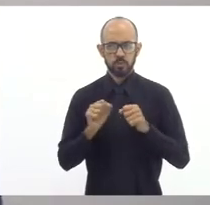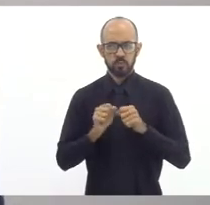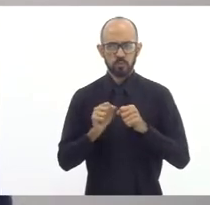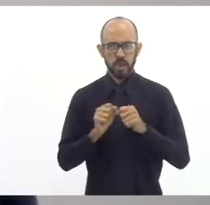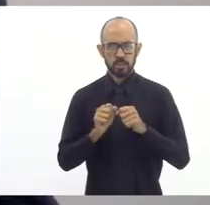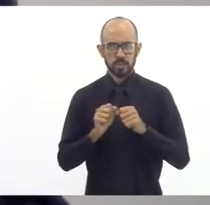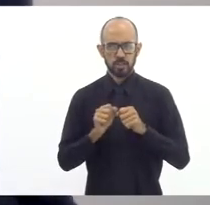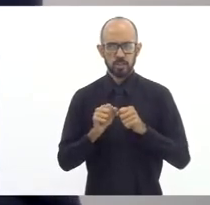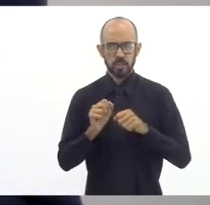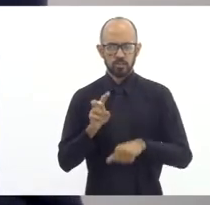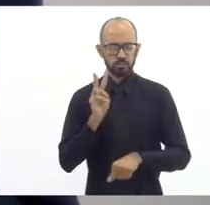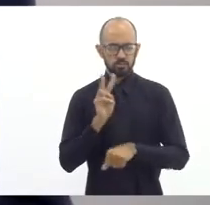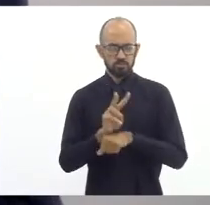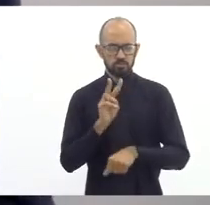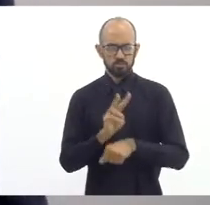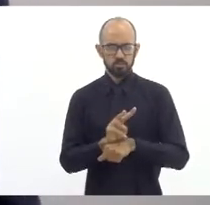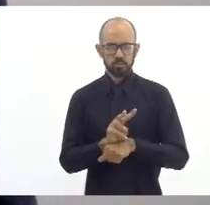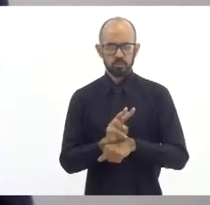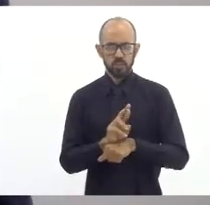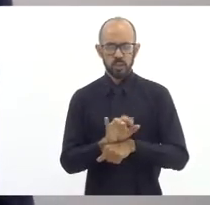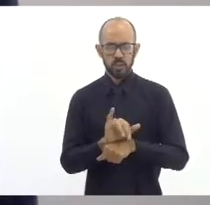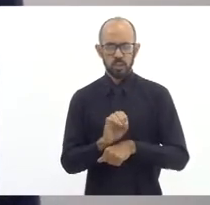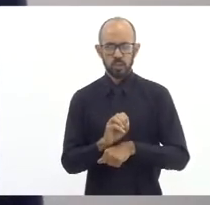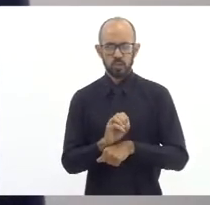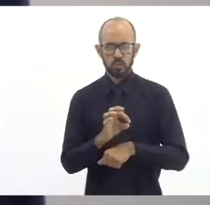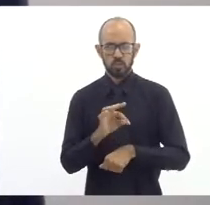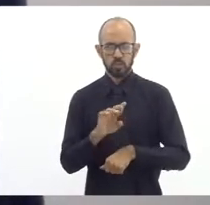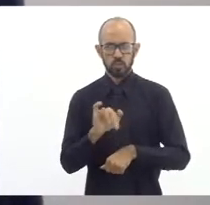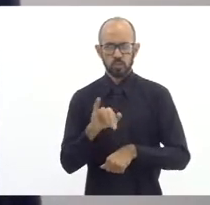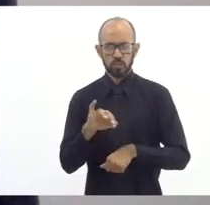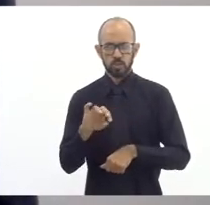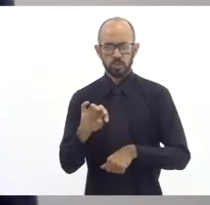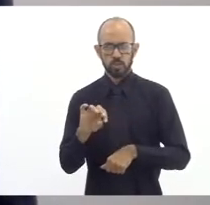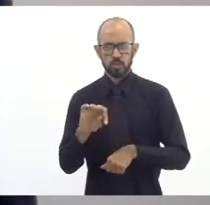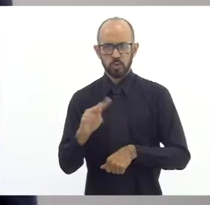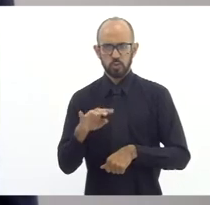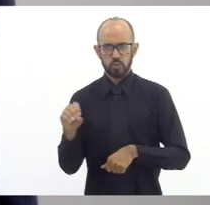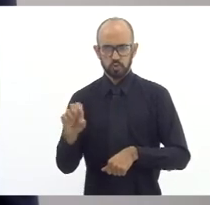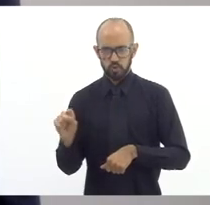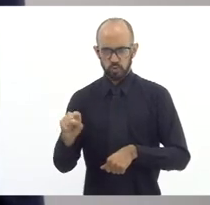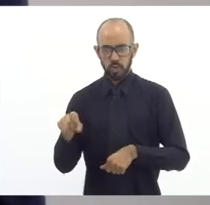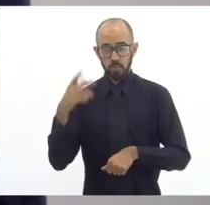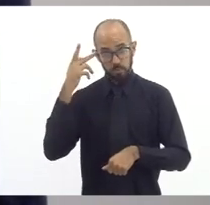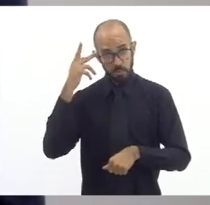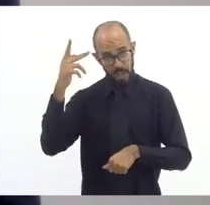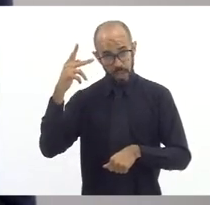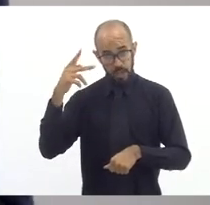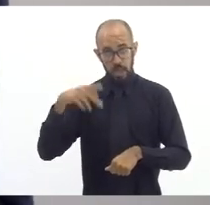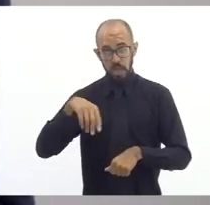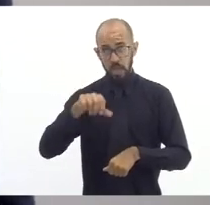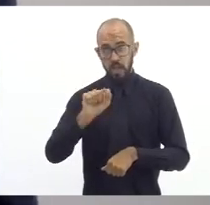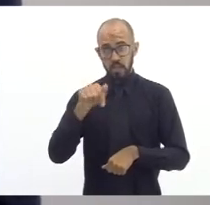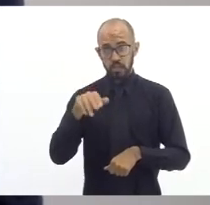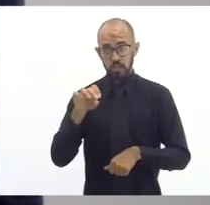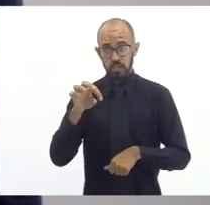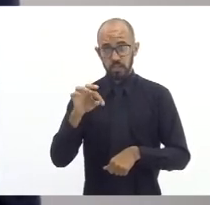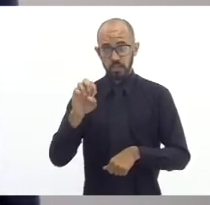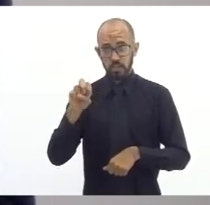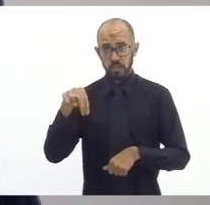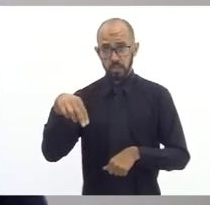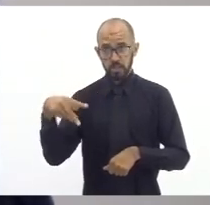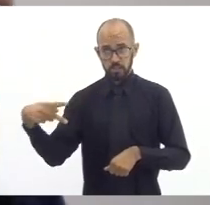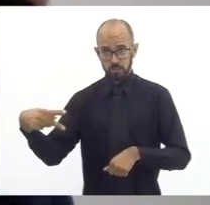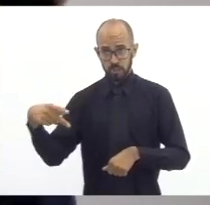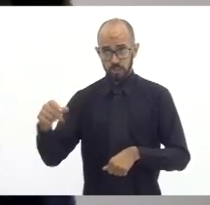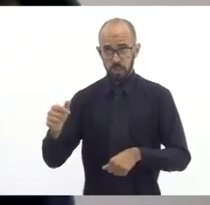do pessoal da Rio Trilhos para a Getransp. Não é? Inclusive, solicitar não só o